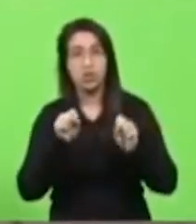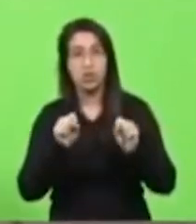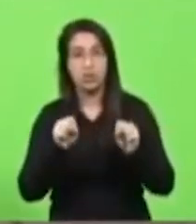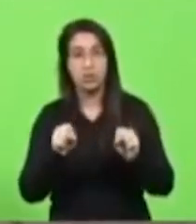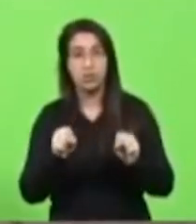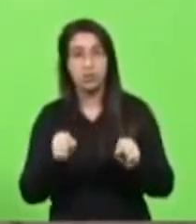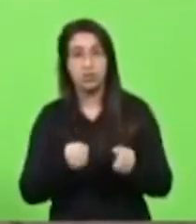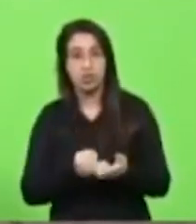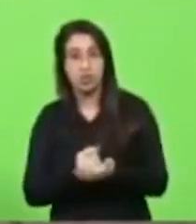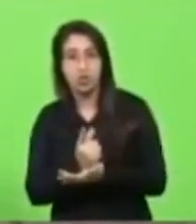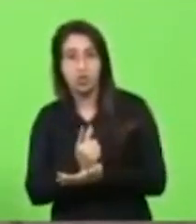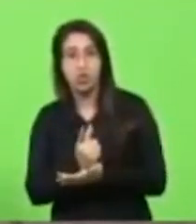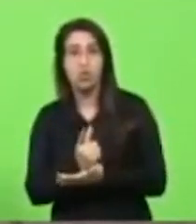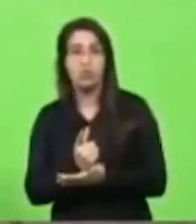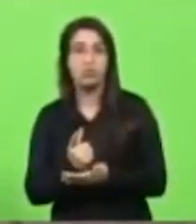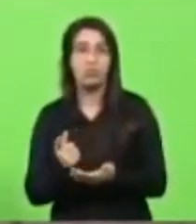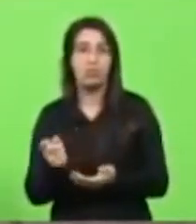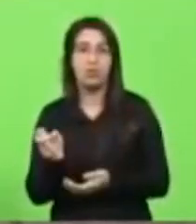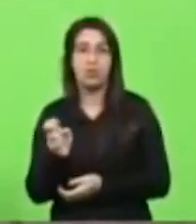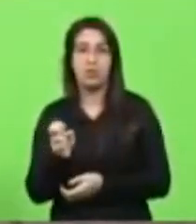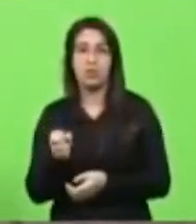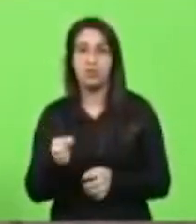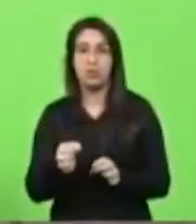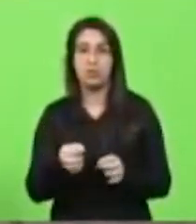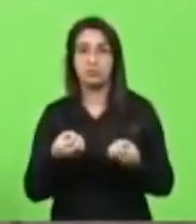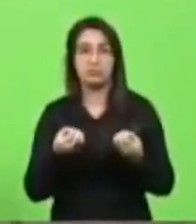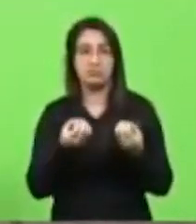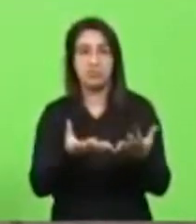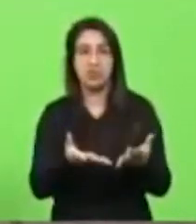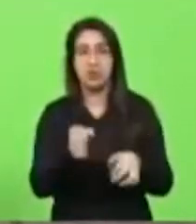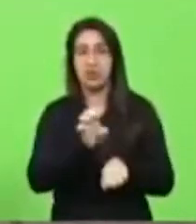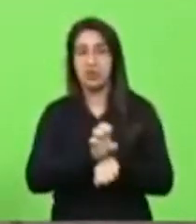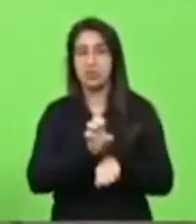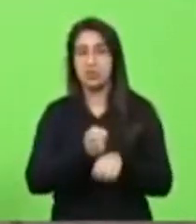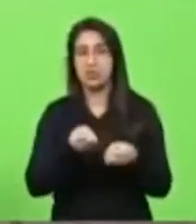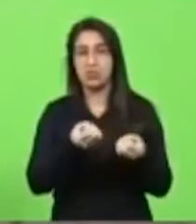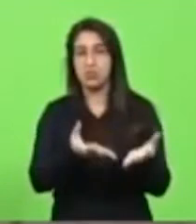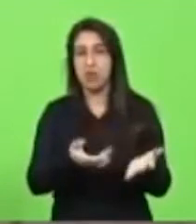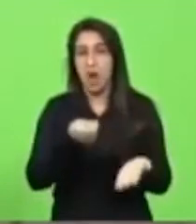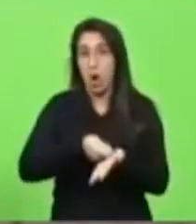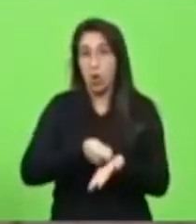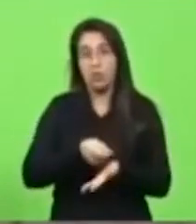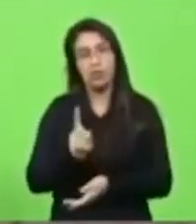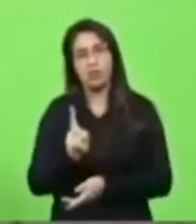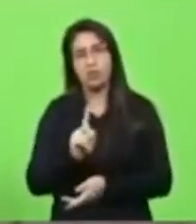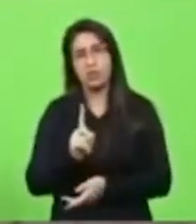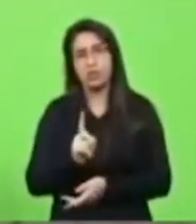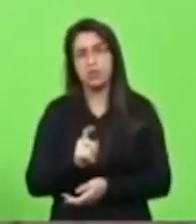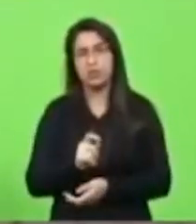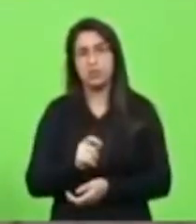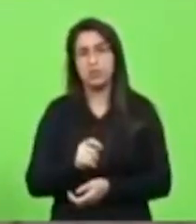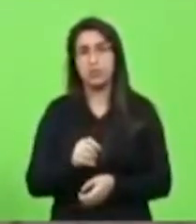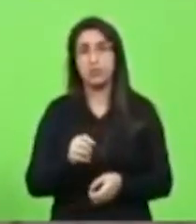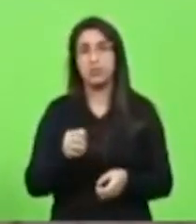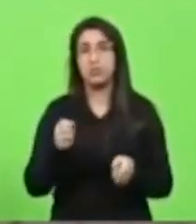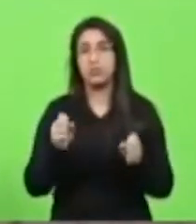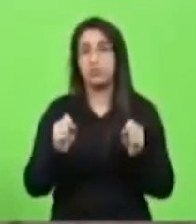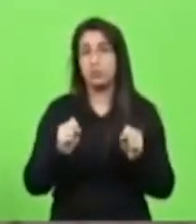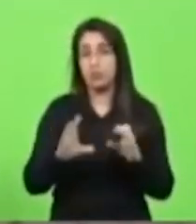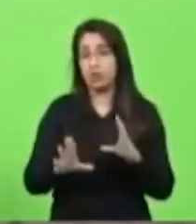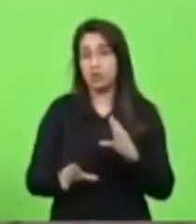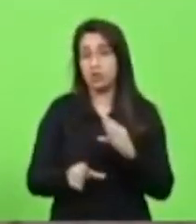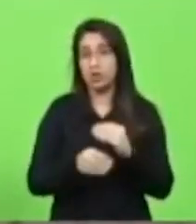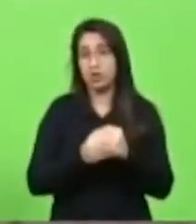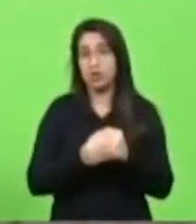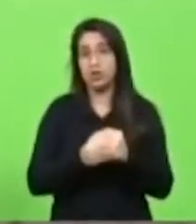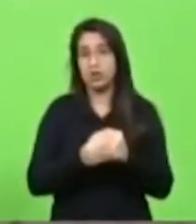comprar, pode ser doado, o próprio Estado pode dar, mas não tem obrigatoriedade no projeto, a gente pode fornecer como emenda parlamentar.